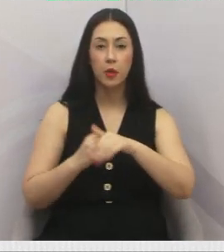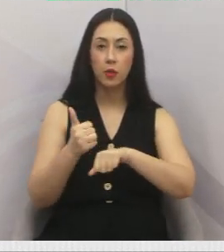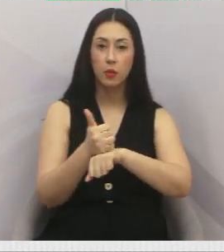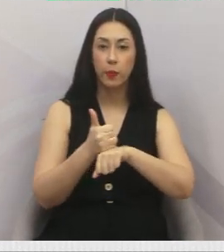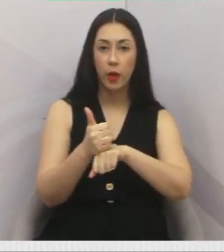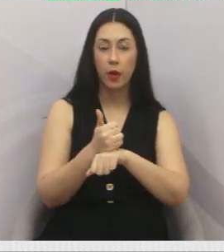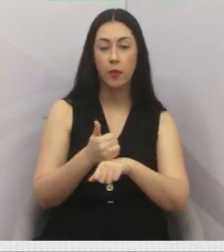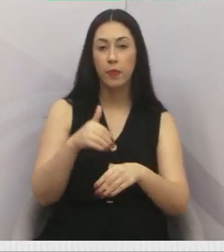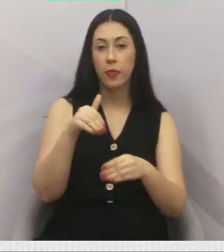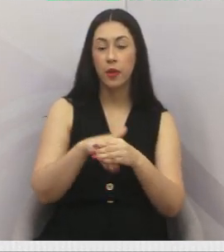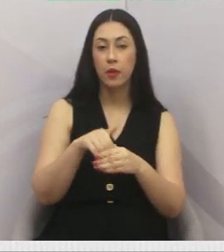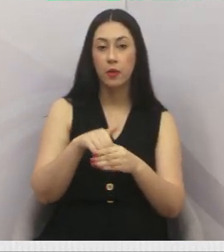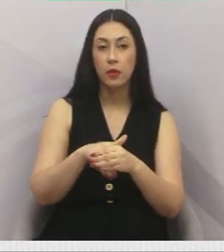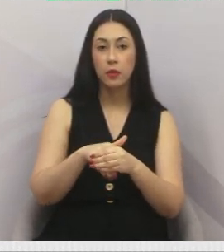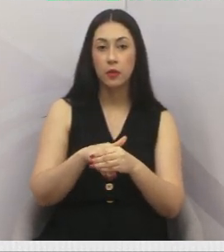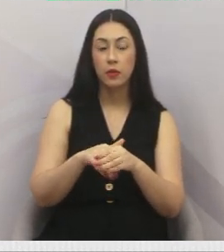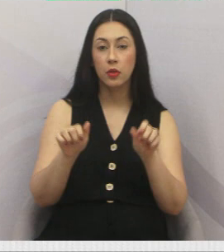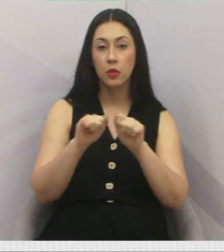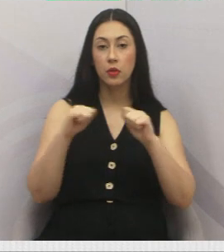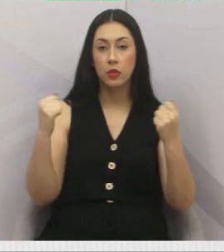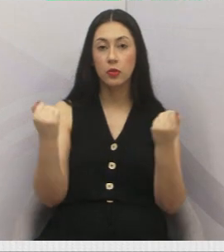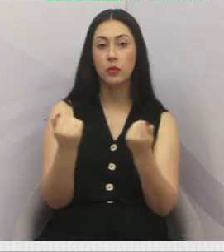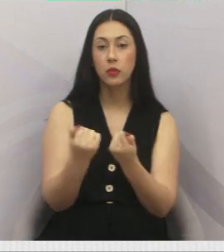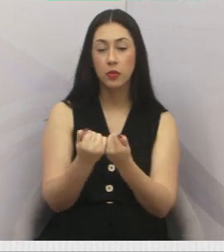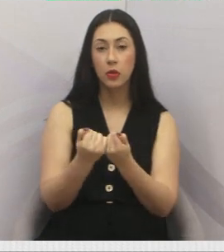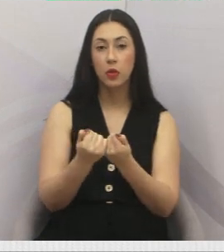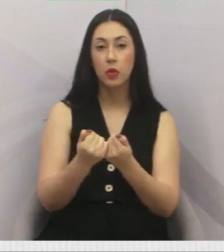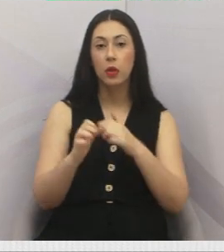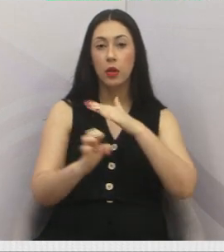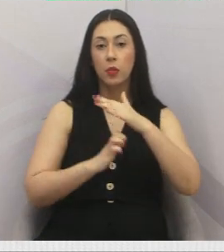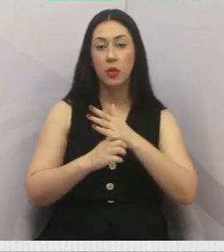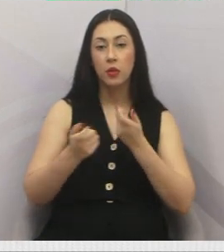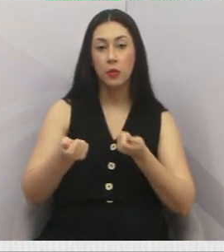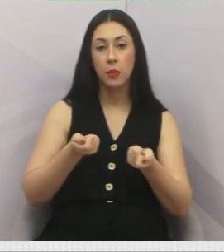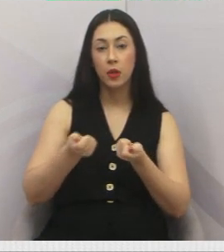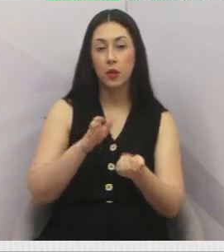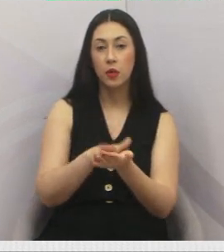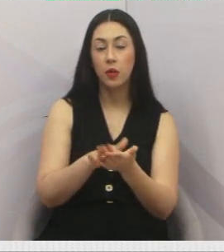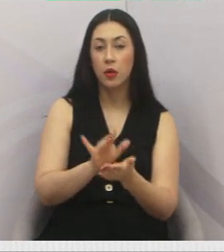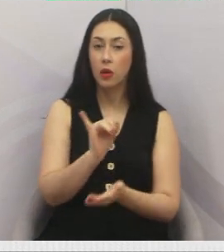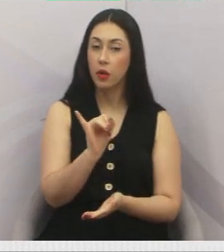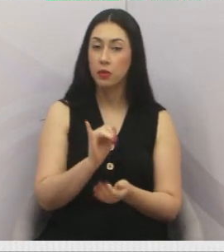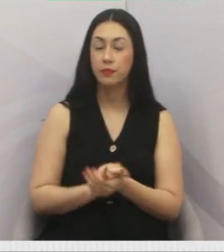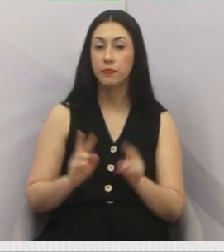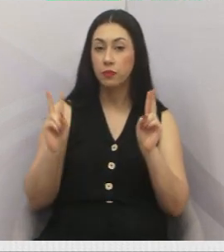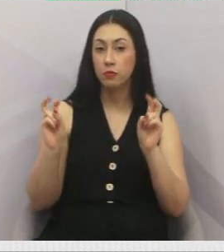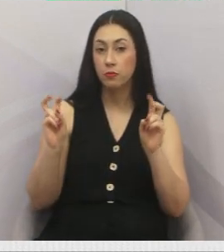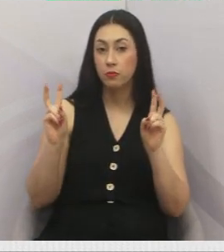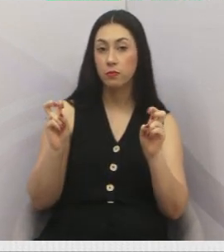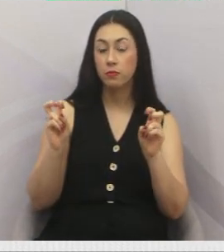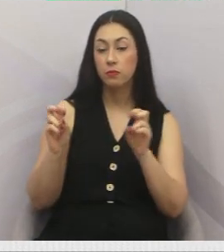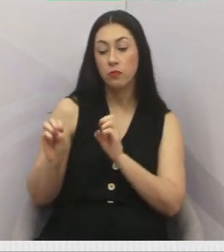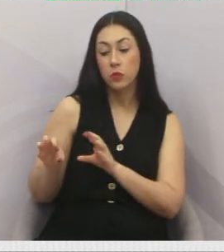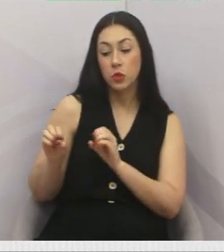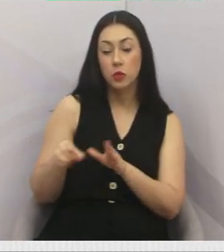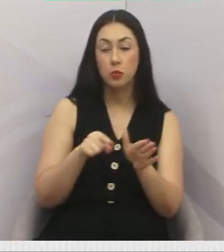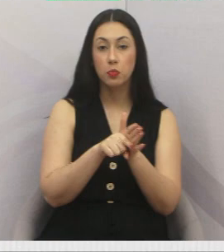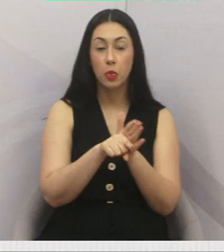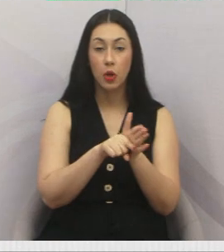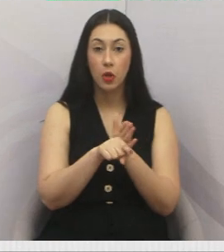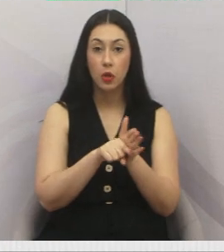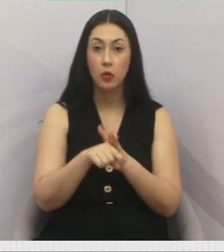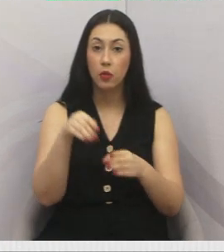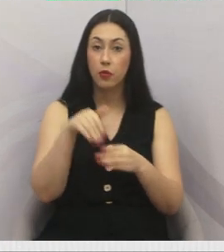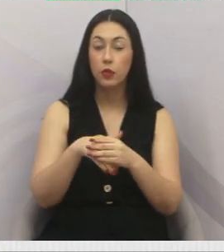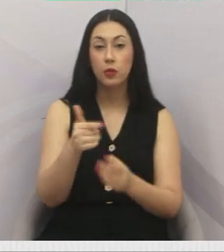ou entidades profissionais, um voto para a Associação das Empresas de Mineração de Jacareí. Segmento entidades acadêmicas e de pesquisa,